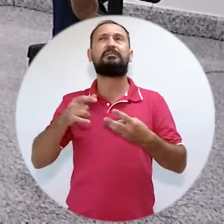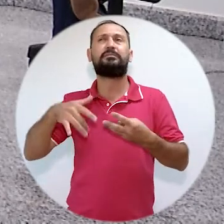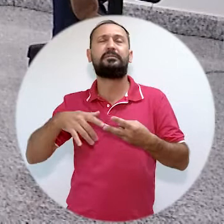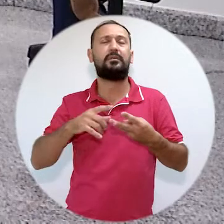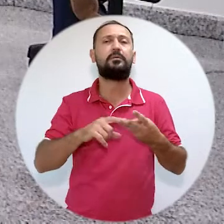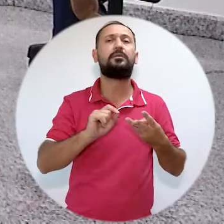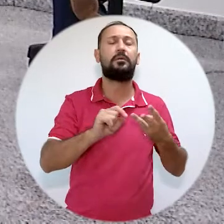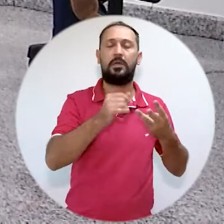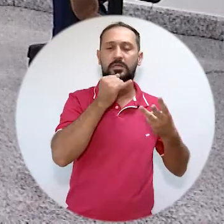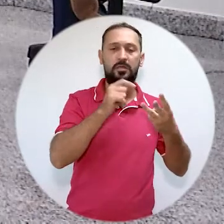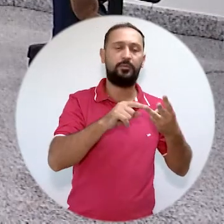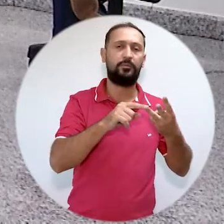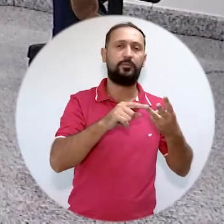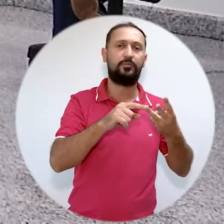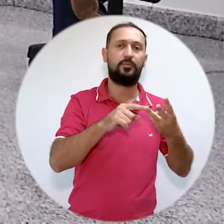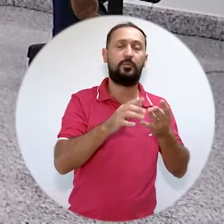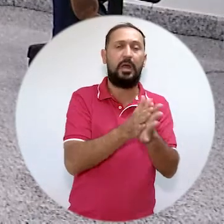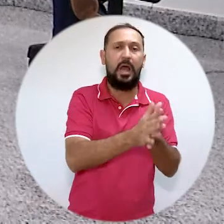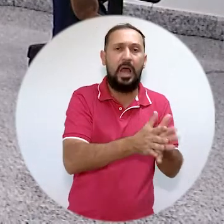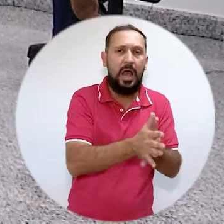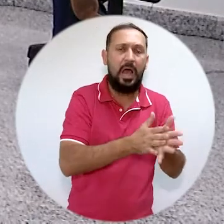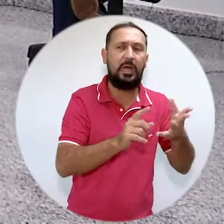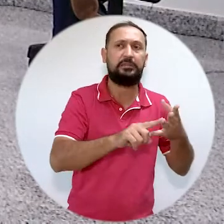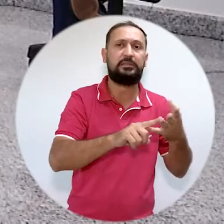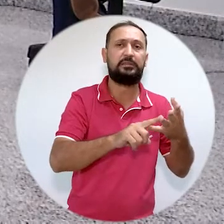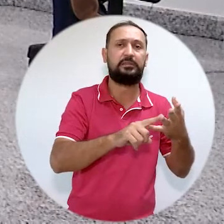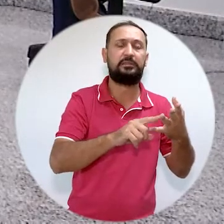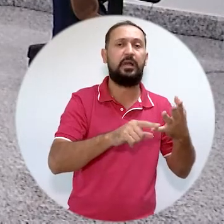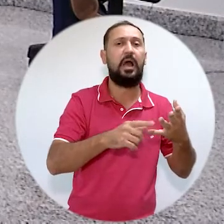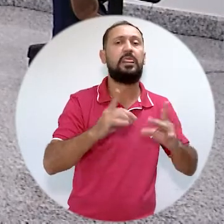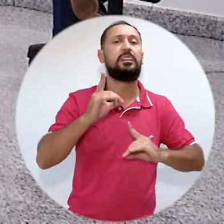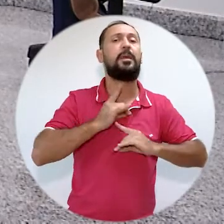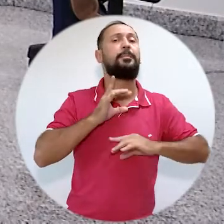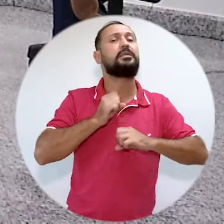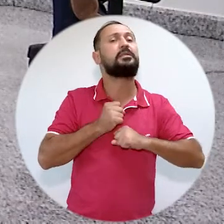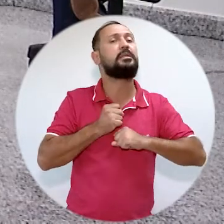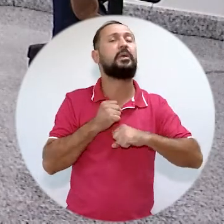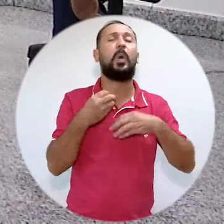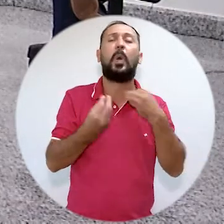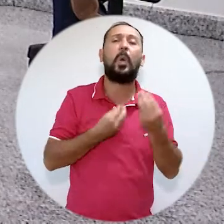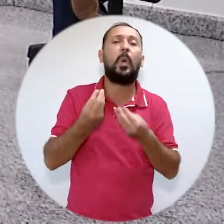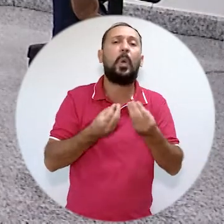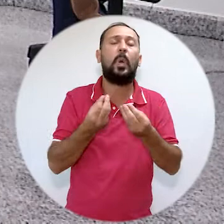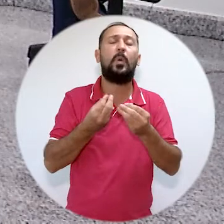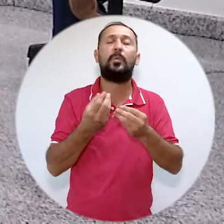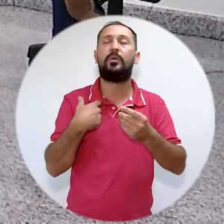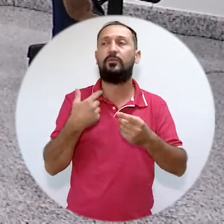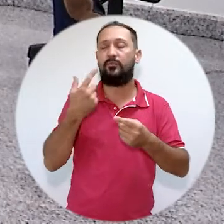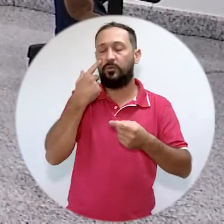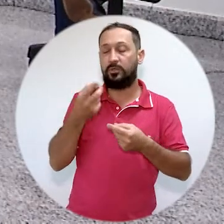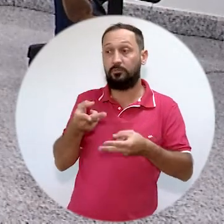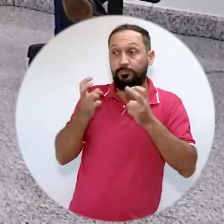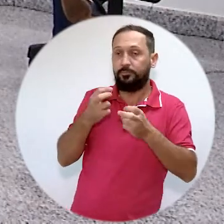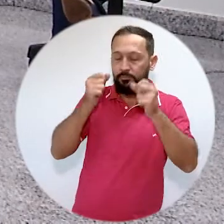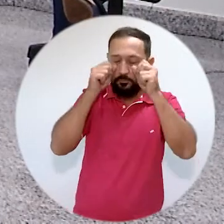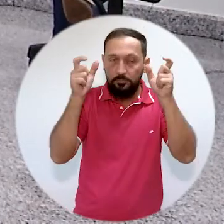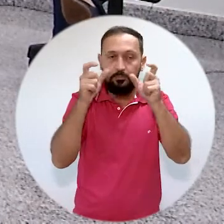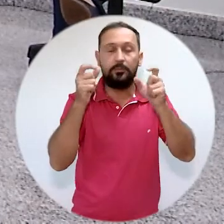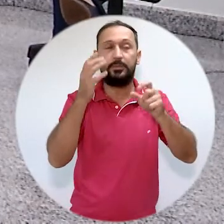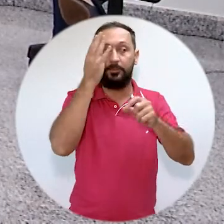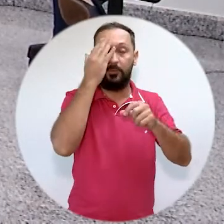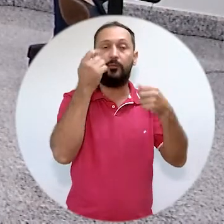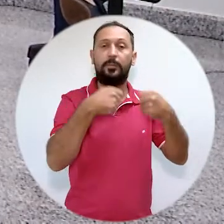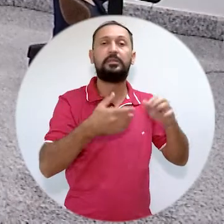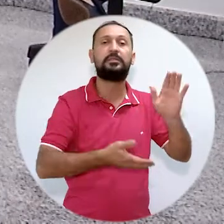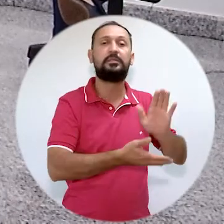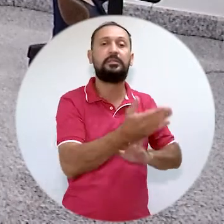de algo mais grave, como, sei lá, uma ansiedade exagerada, a própria depressão? Quais são os indícios que, tem que procurar